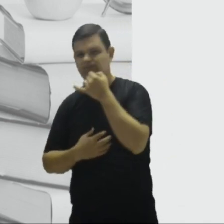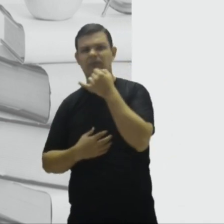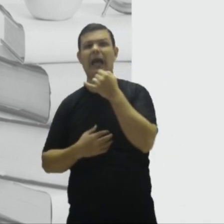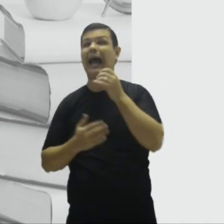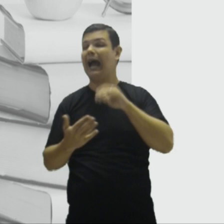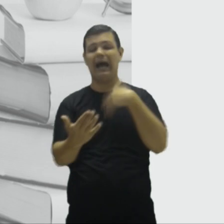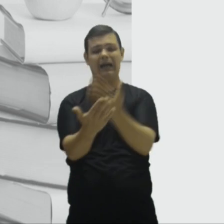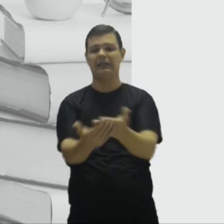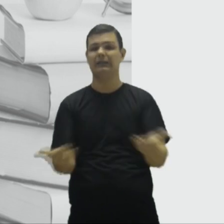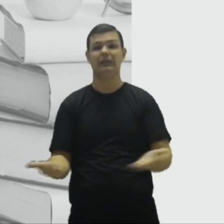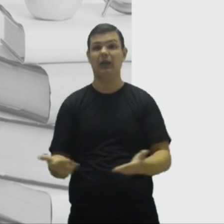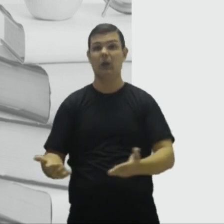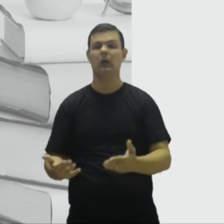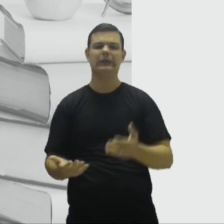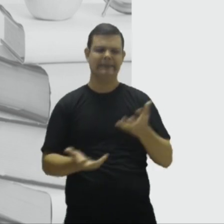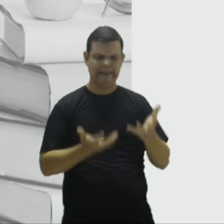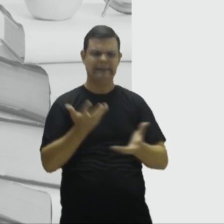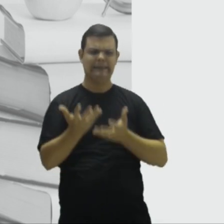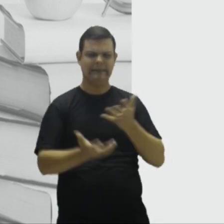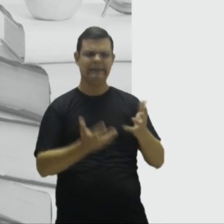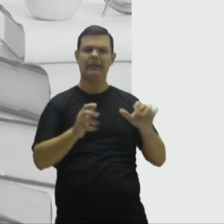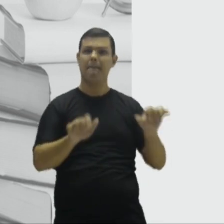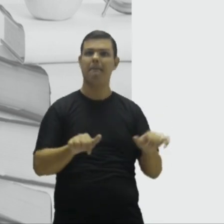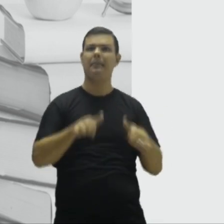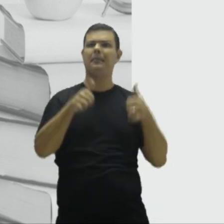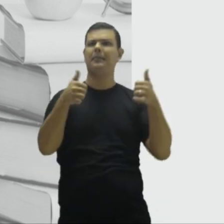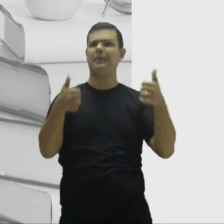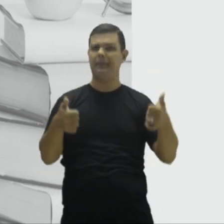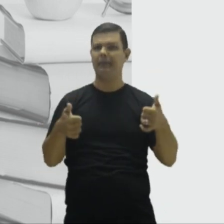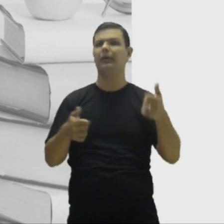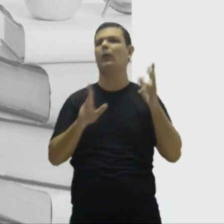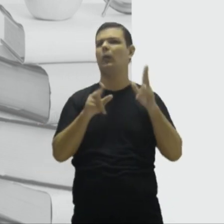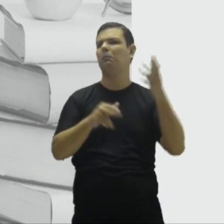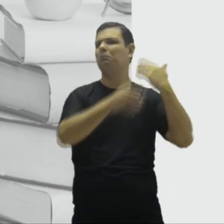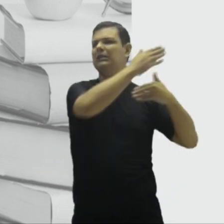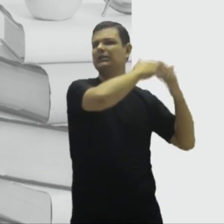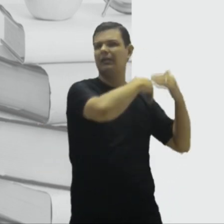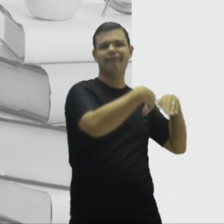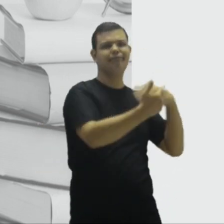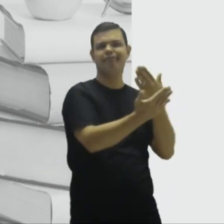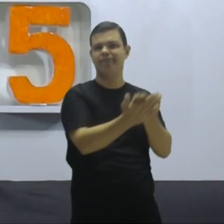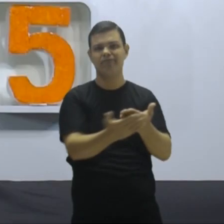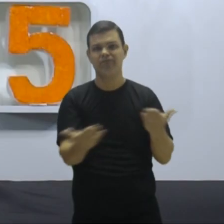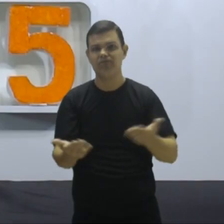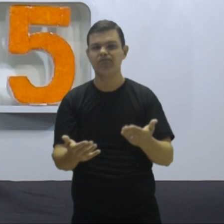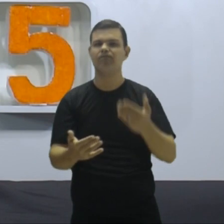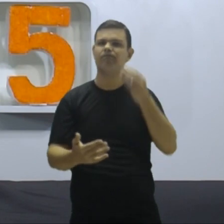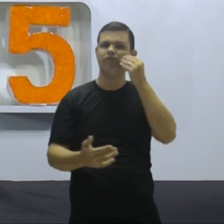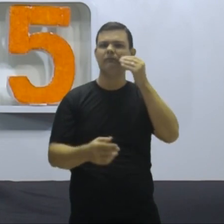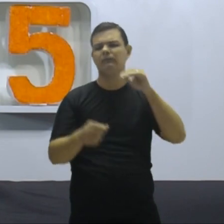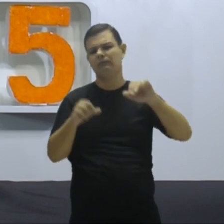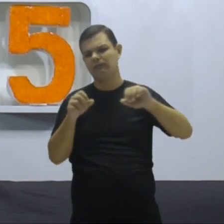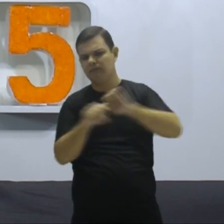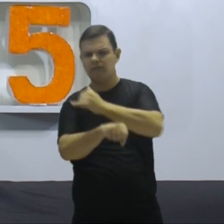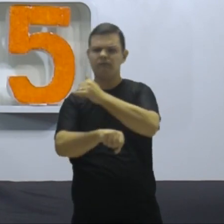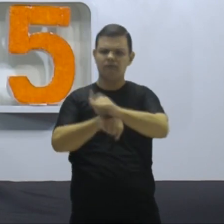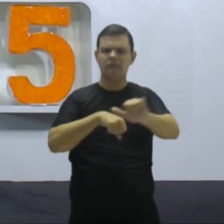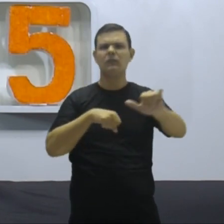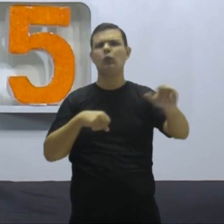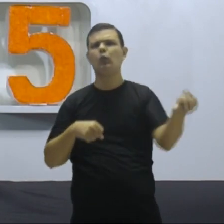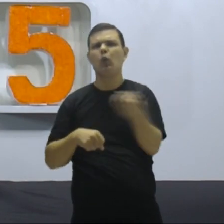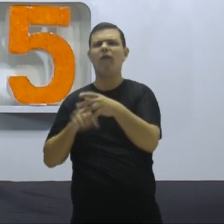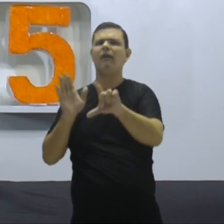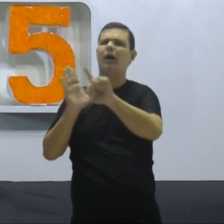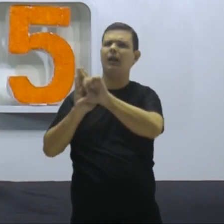reparar, né, esse problema que aconteceu no passado. E vamos futuramente criar novas leis e novas